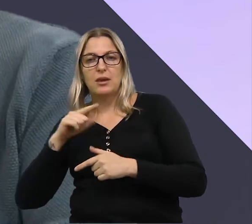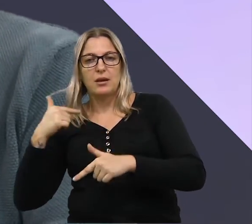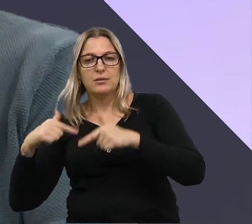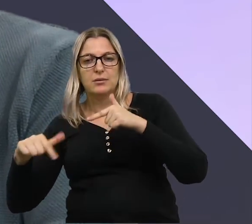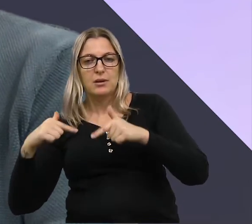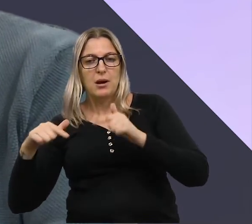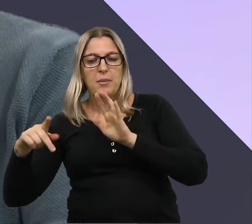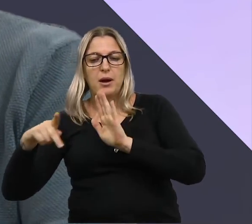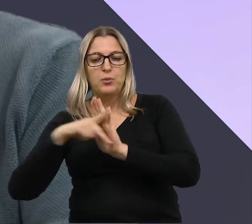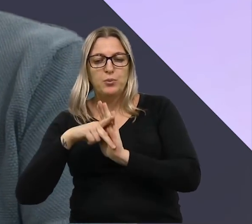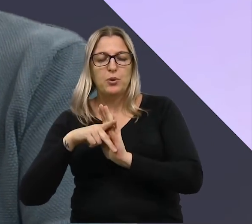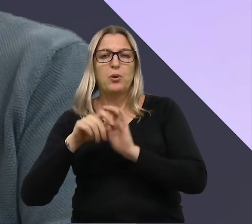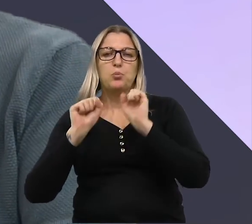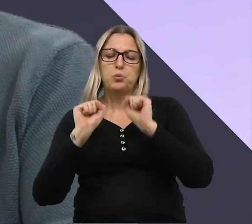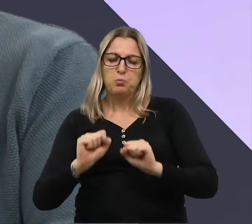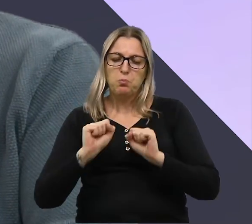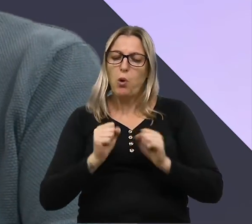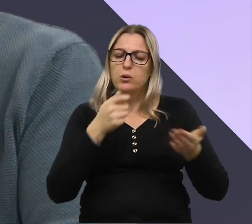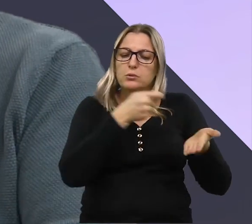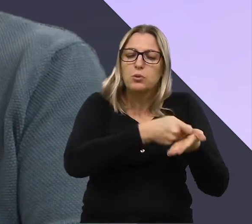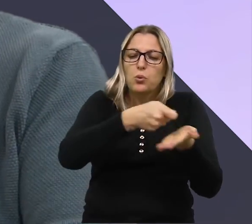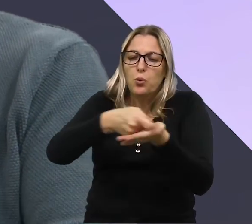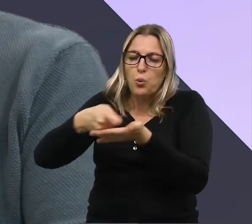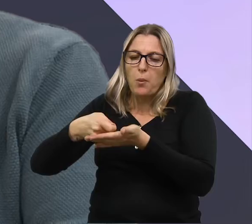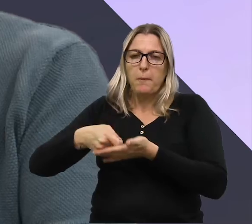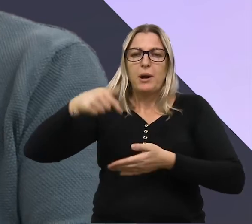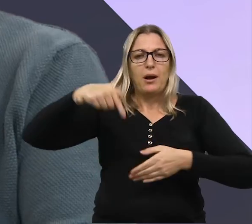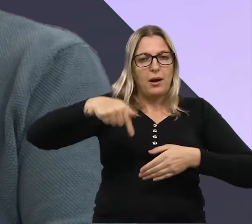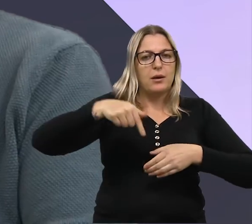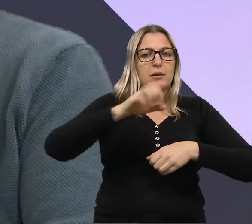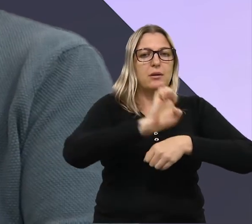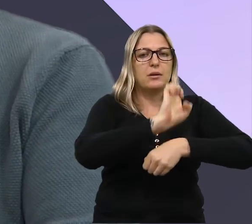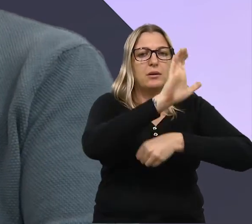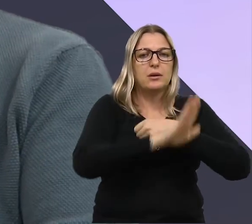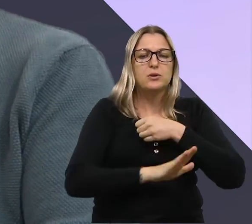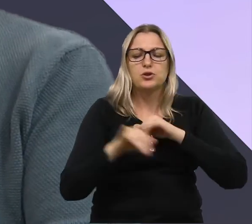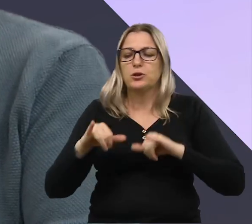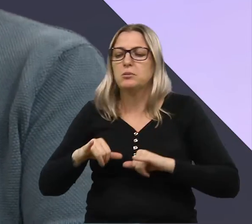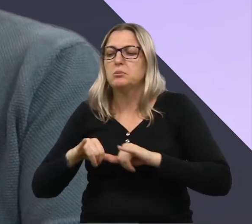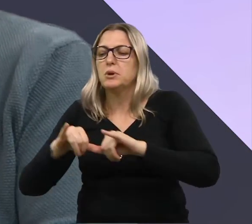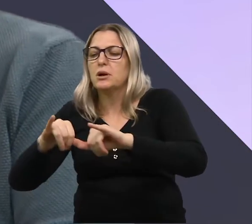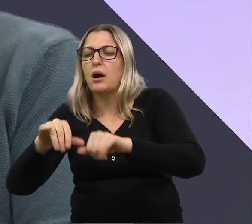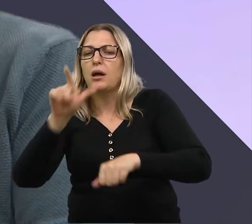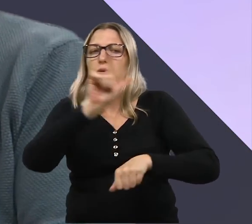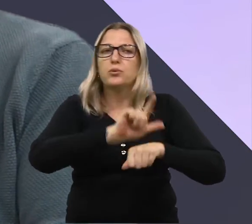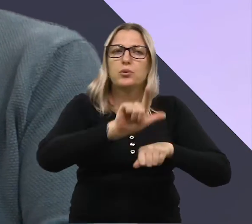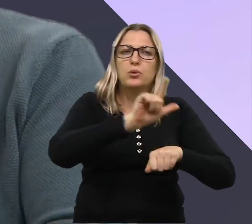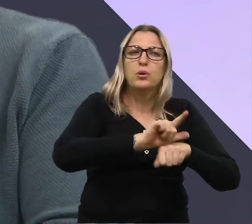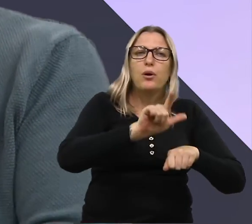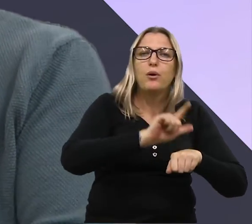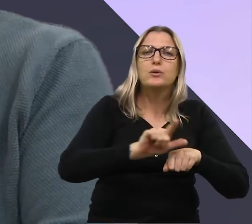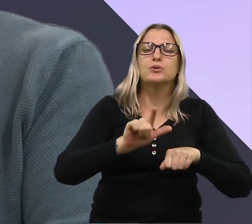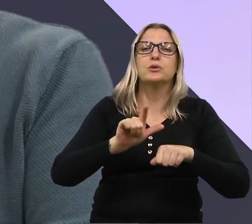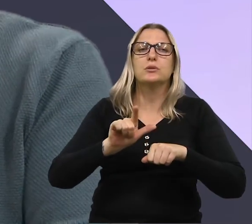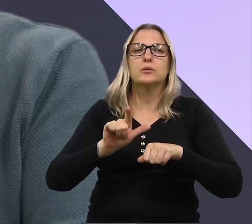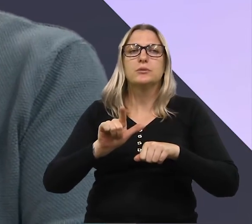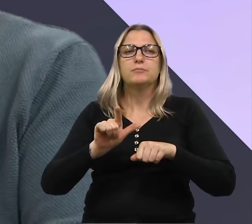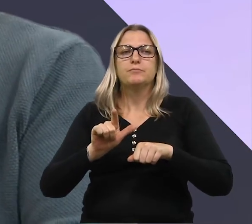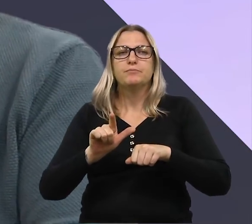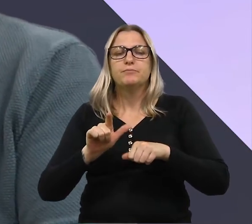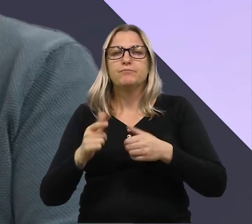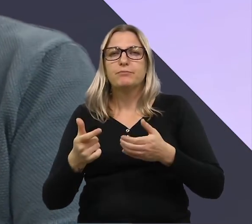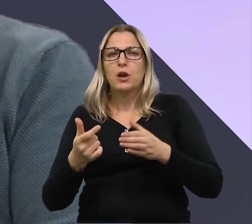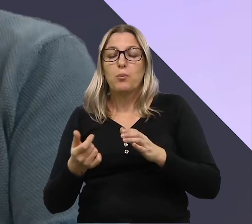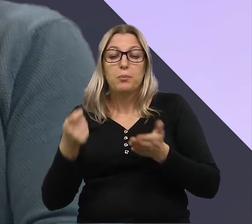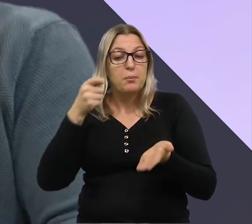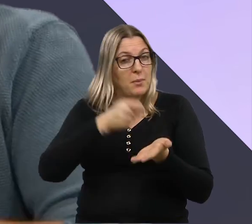vai poder fazer o seu mercado que vai estar gerando imposto ao município vai fazer a conta de vestuário vai